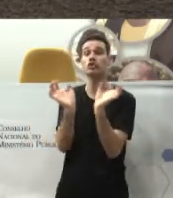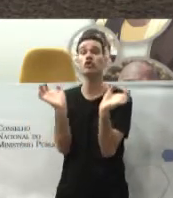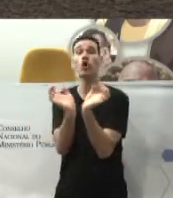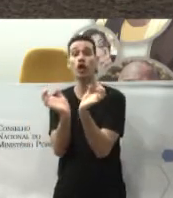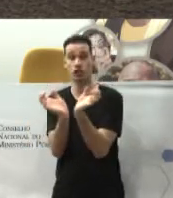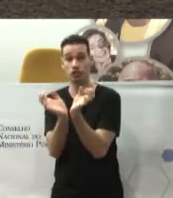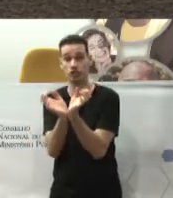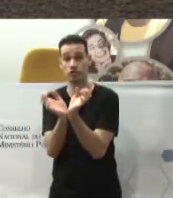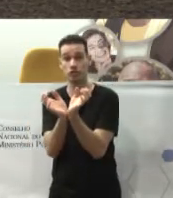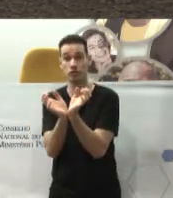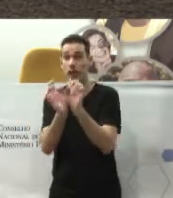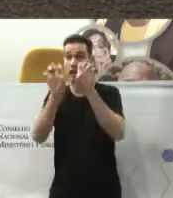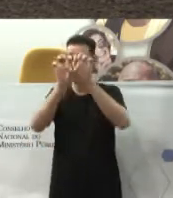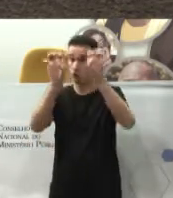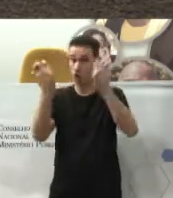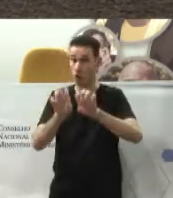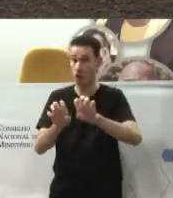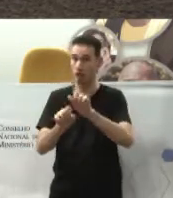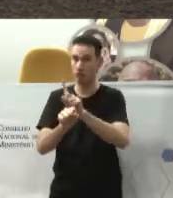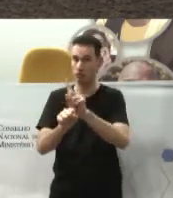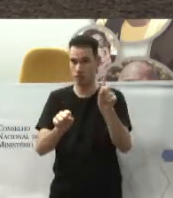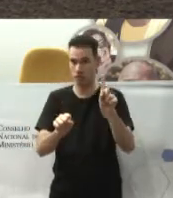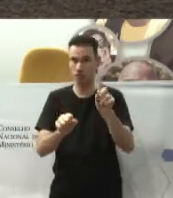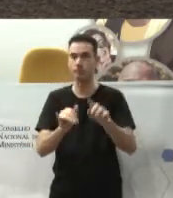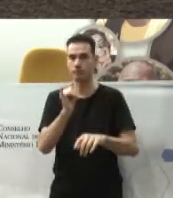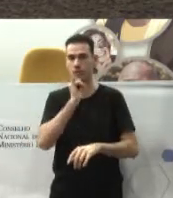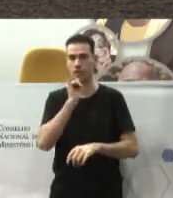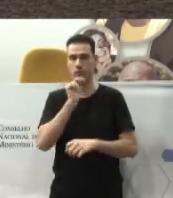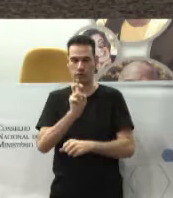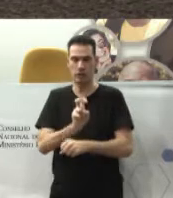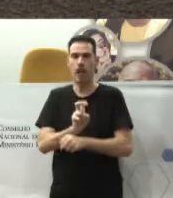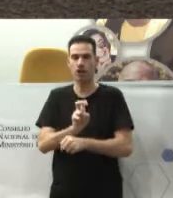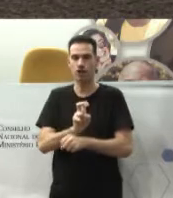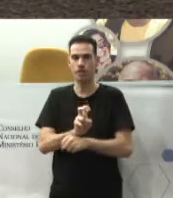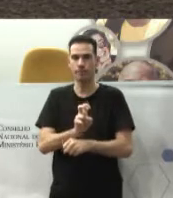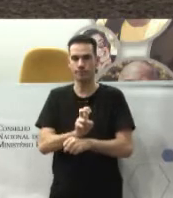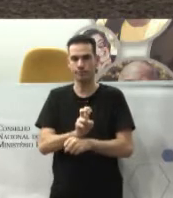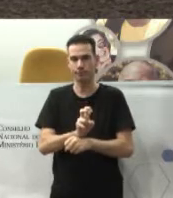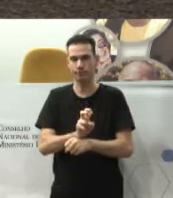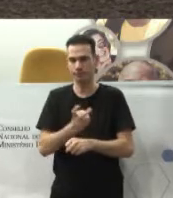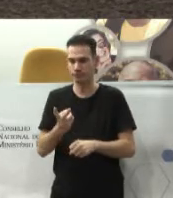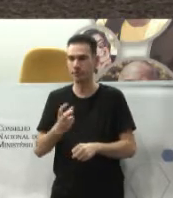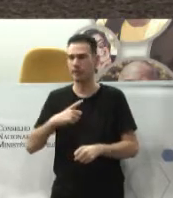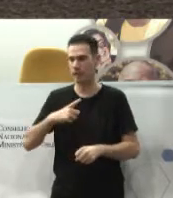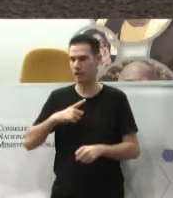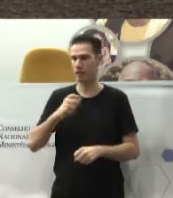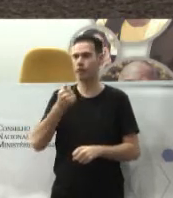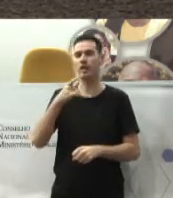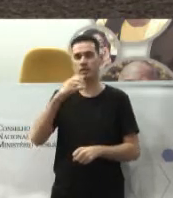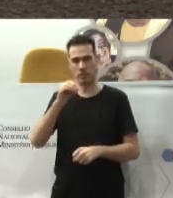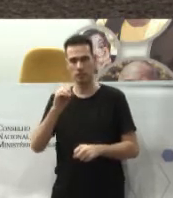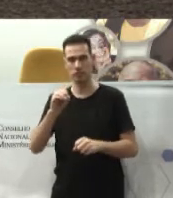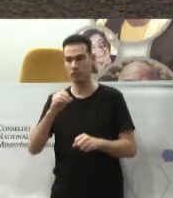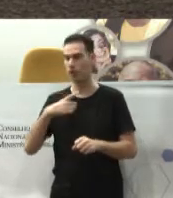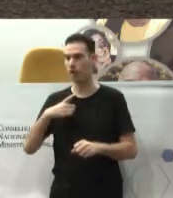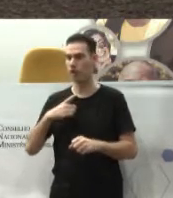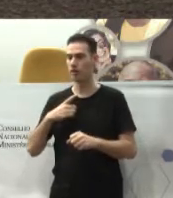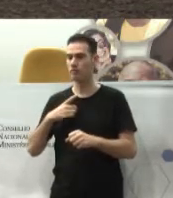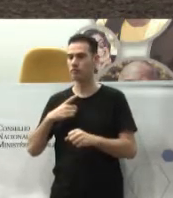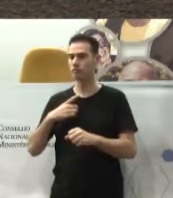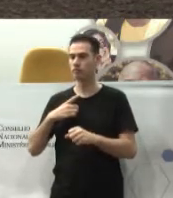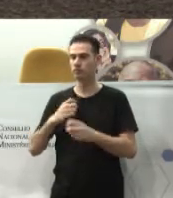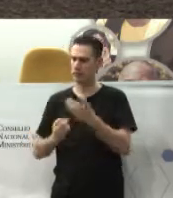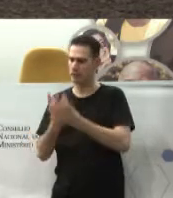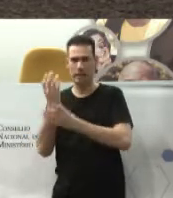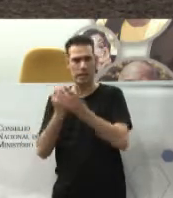não estrutural. Vou pegar o exemplo das creches que eu já estava usando. Eu entro com uma ação coletiva pedindo a criação de 60 mil